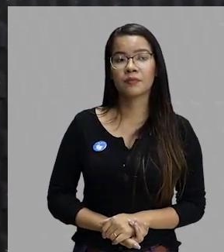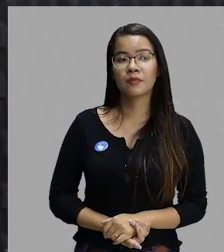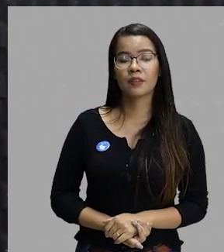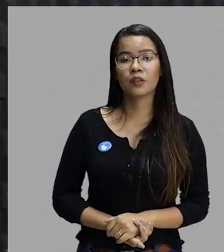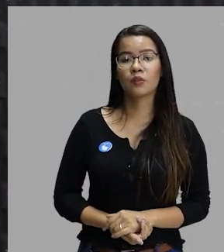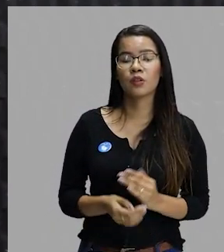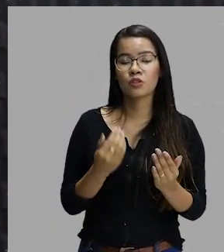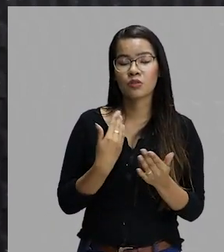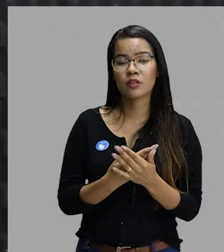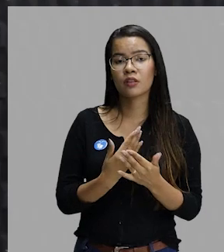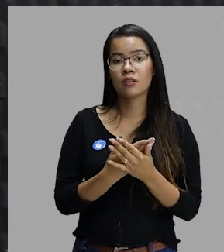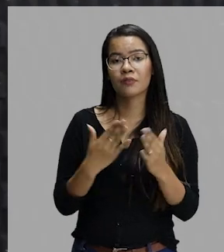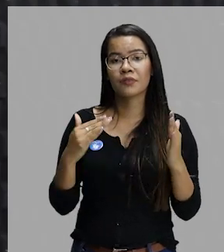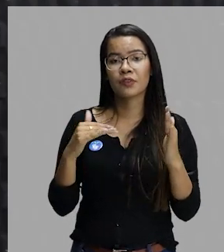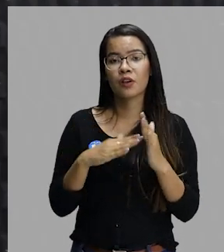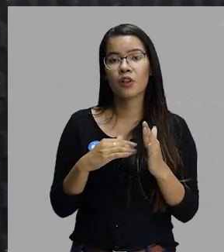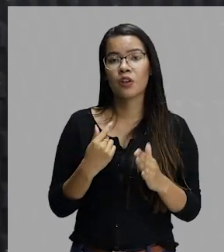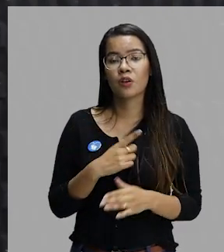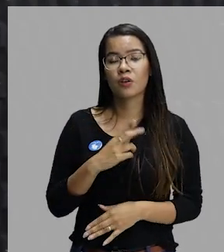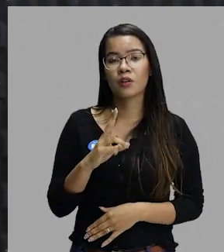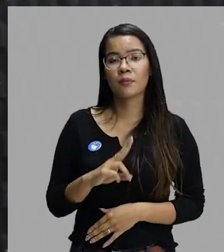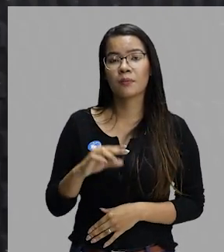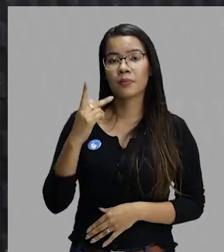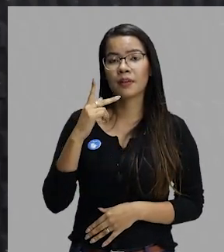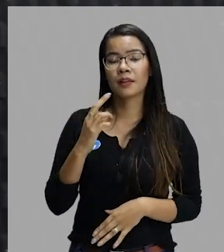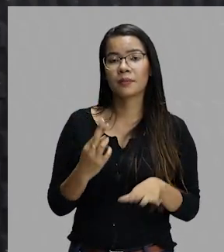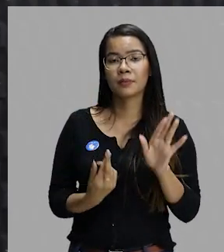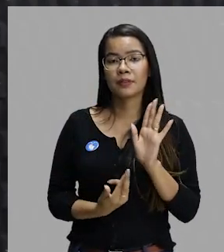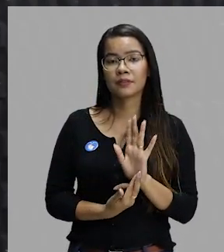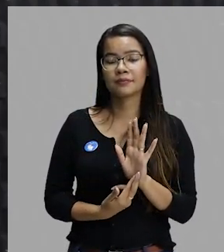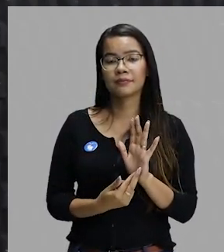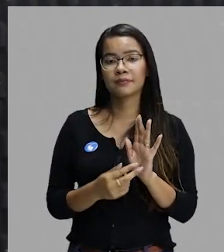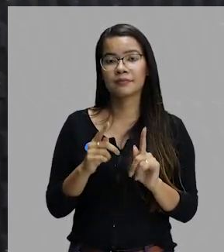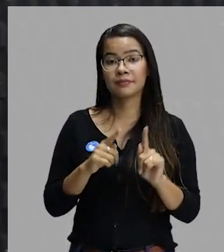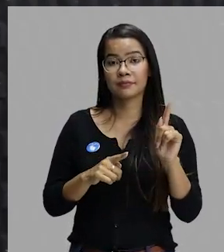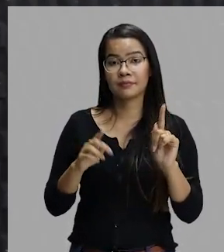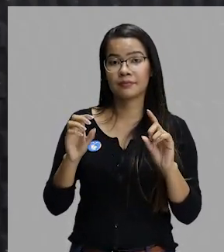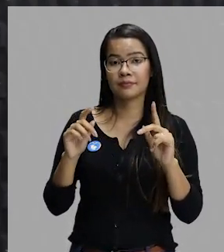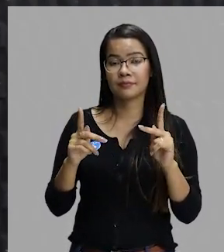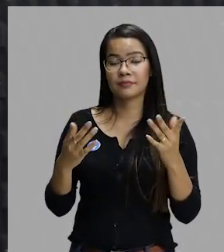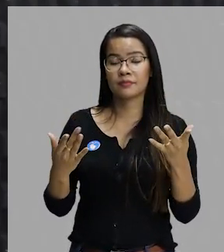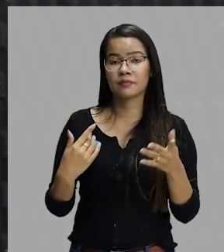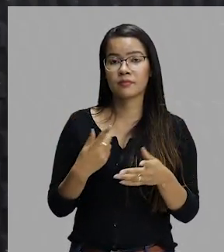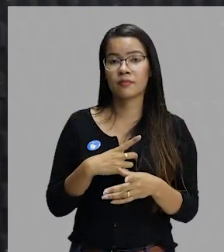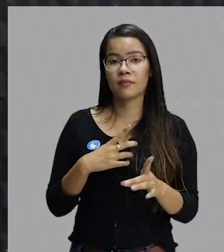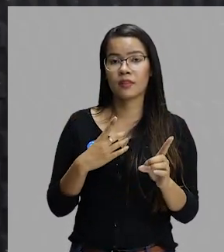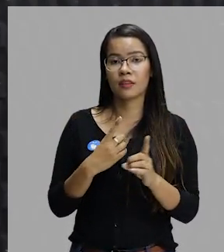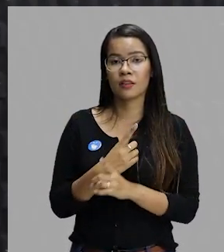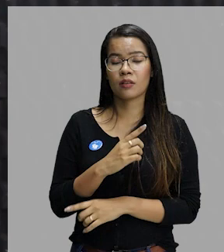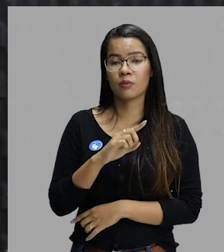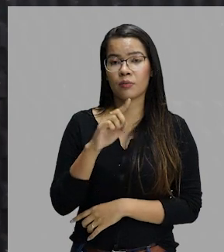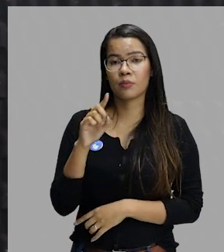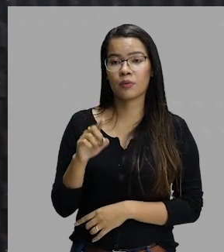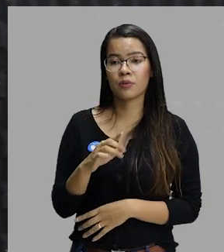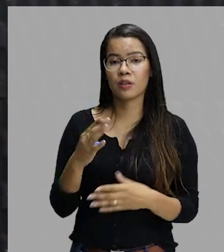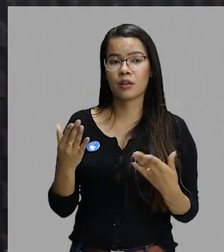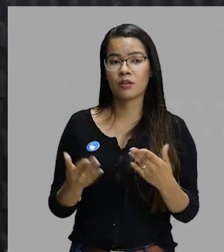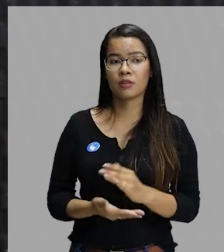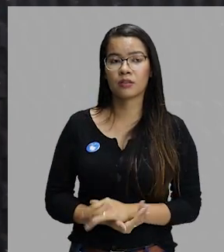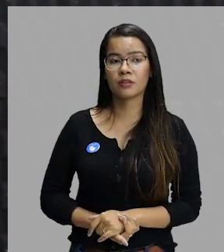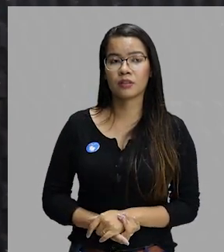da função, a gente usa para representar gráfico da função. Beleza? Então, vamos localizar esses pontos aqui no plano